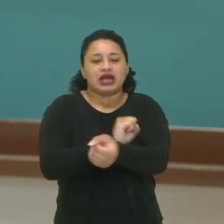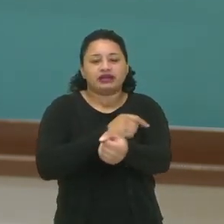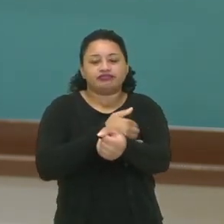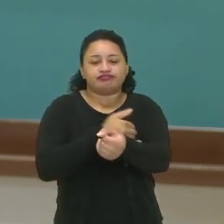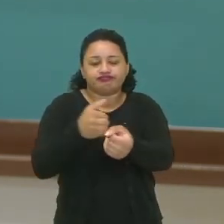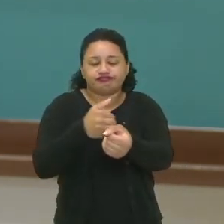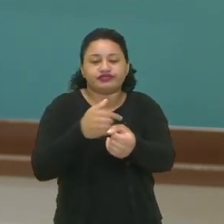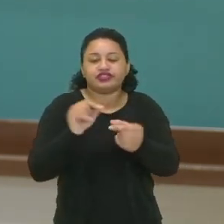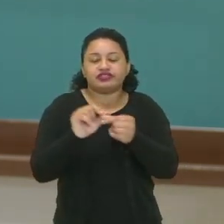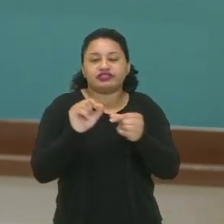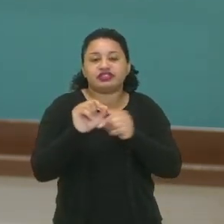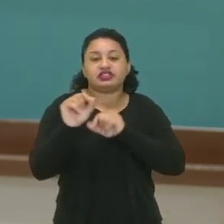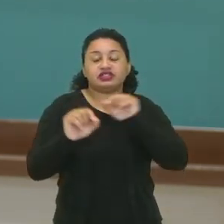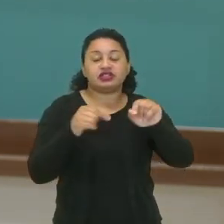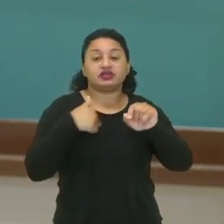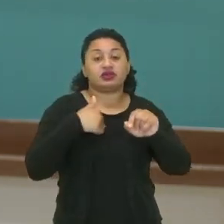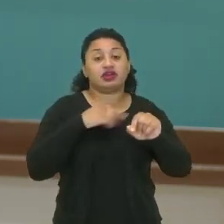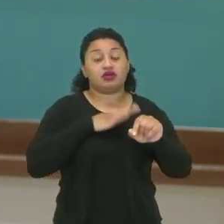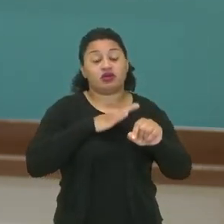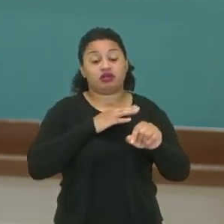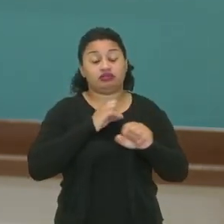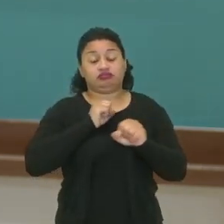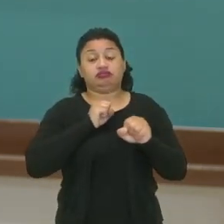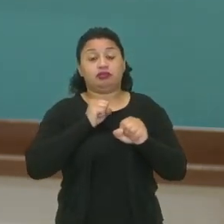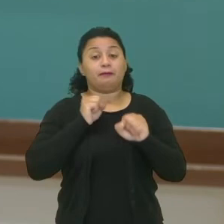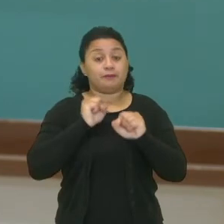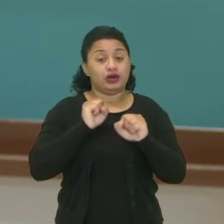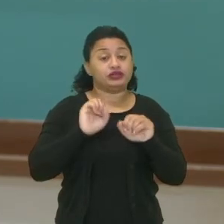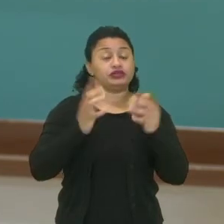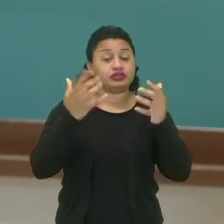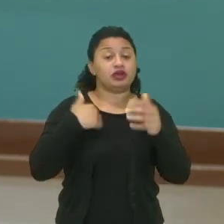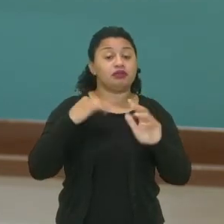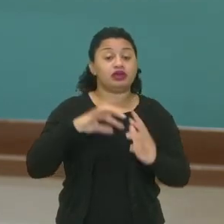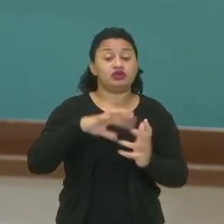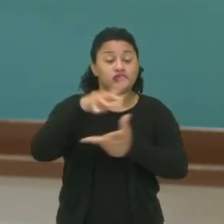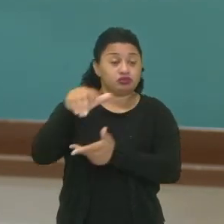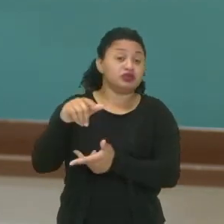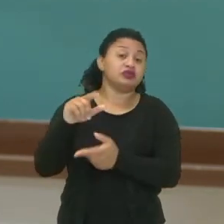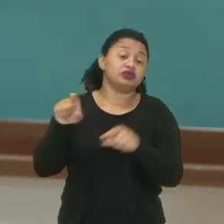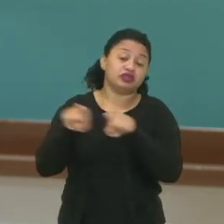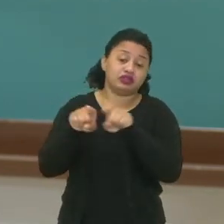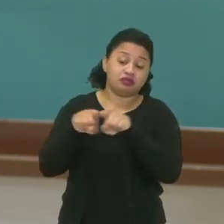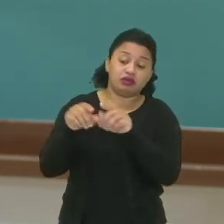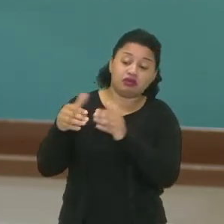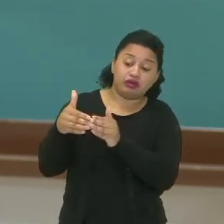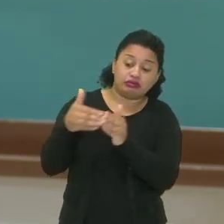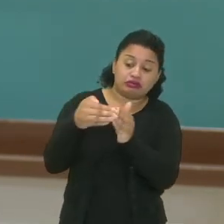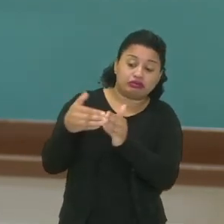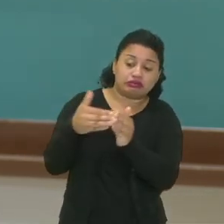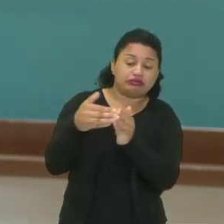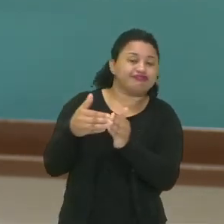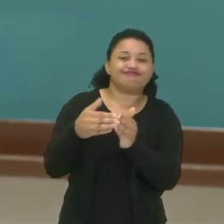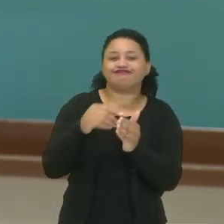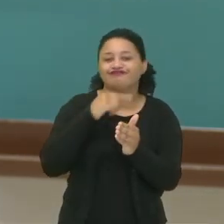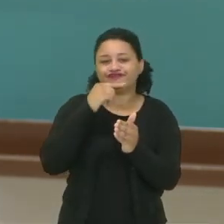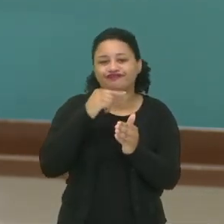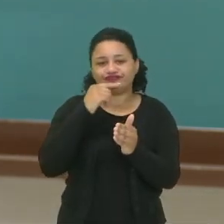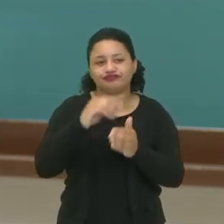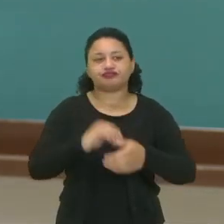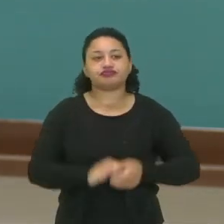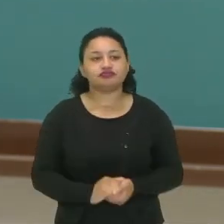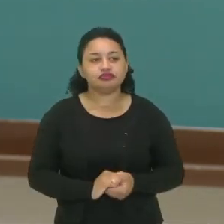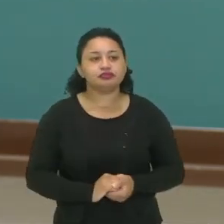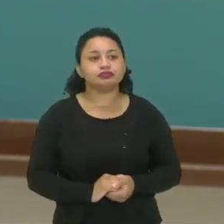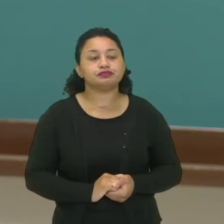mini infarto na pessoa, né? No caso do mundo, o mundo sofreu um infarto nessa porção aqui, ok? Muito